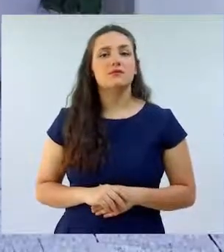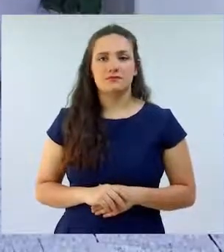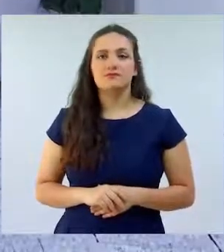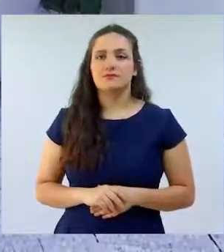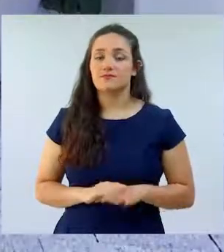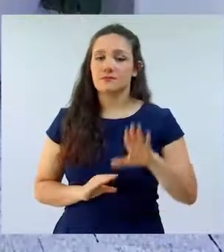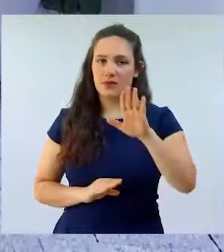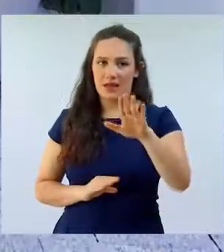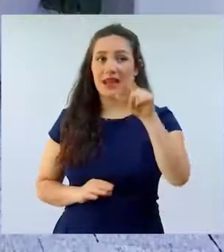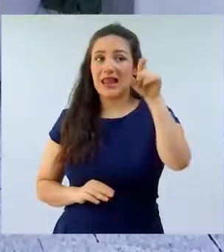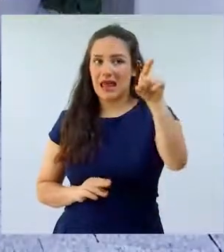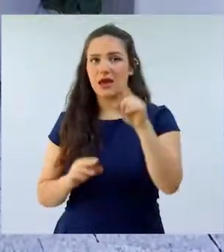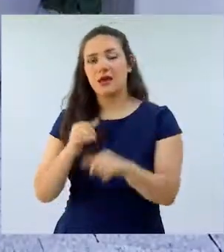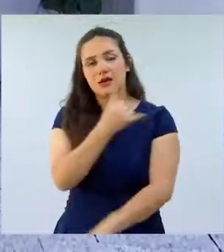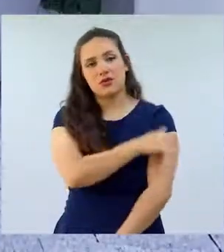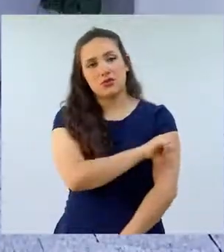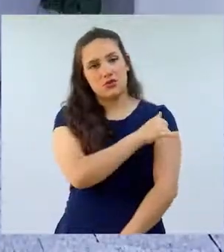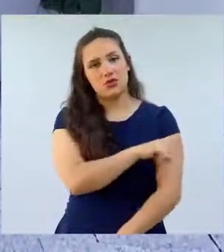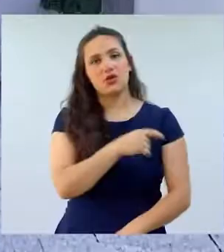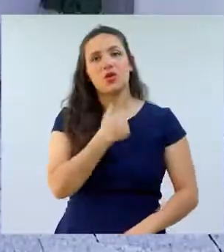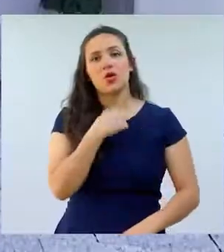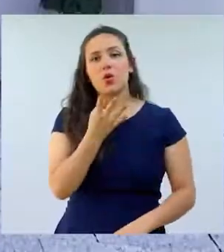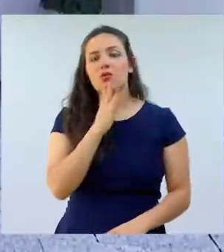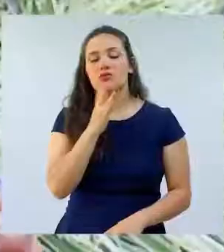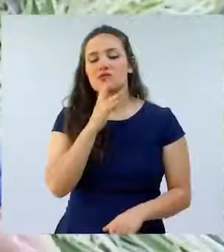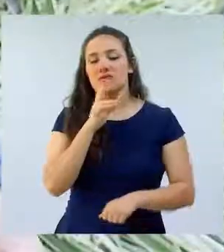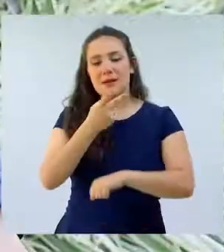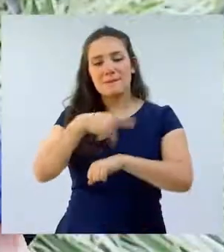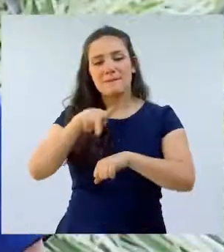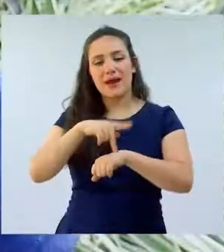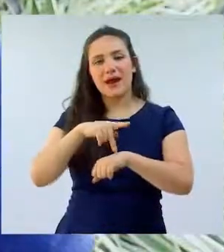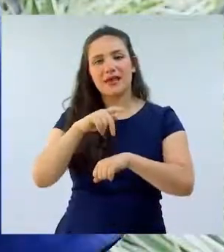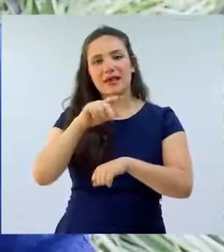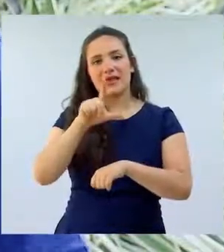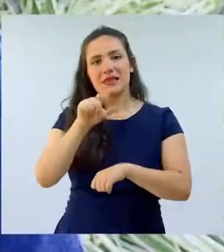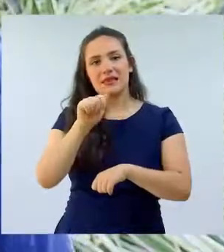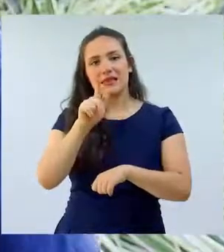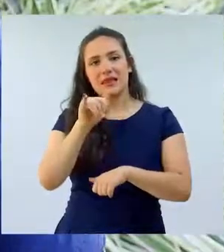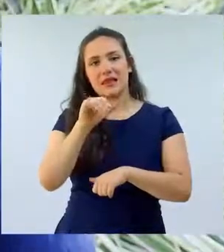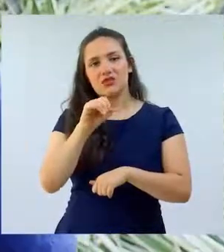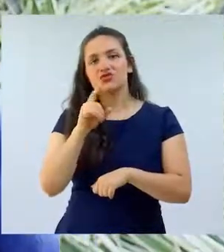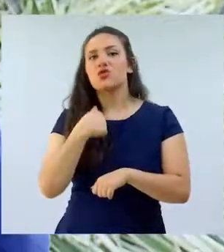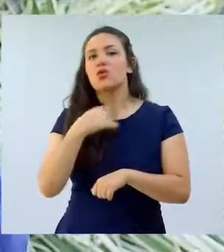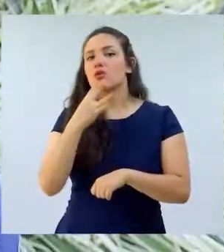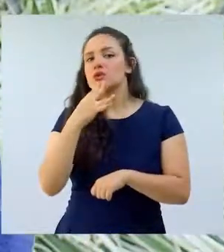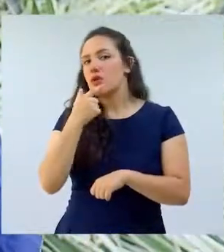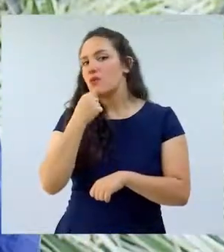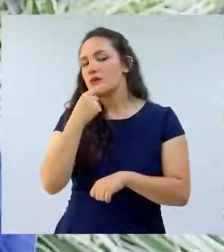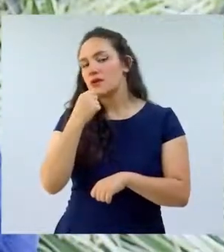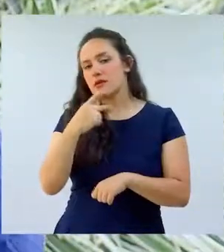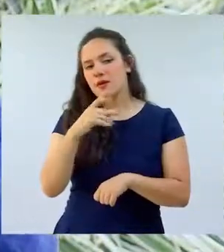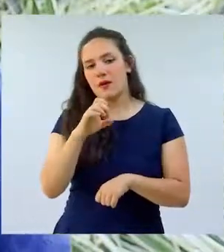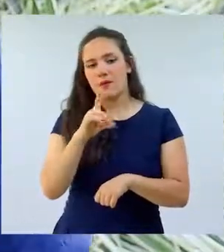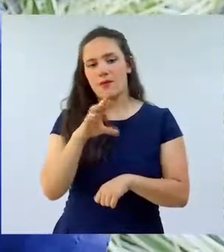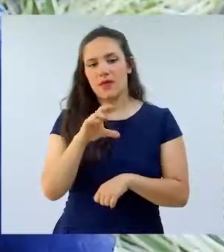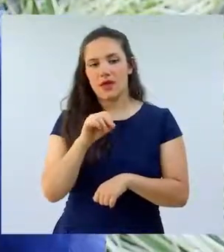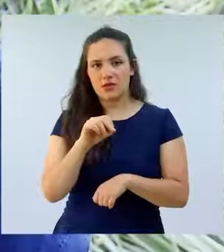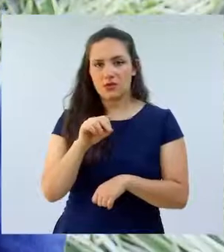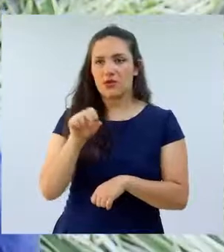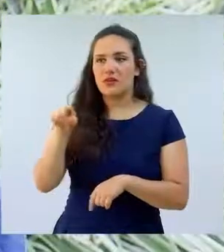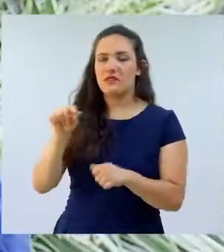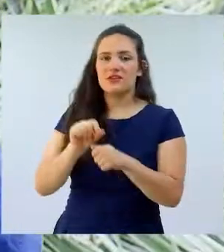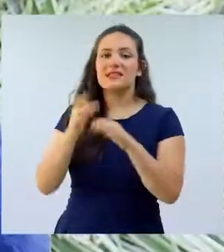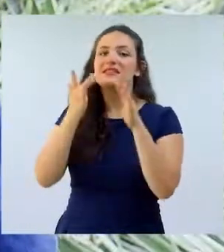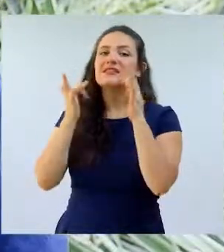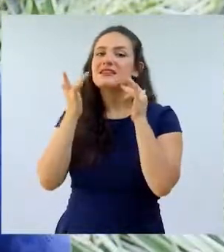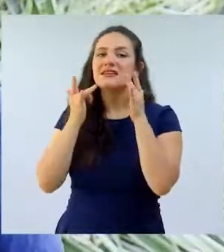Voltar um pouquinho para o Rio de Janeiro, porque aí eu conheci o Parque Lage. E no Parque Lage eu conheci o Pedro Araújo, que dava aula de teatro de bonecos. Aí eu me